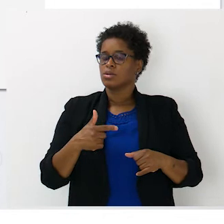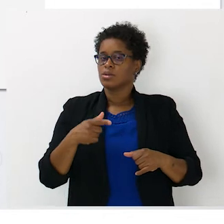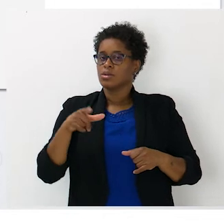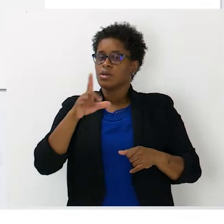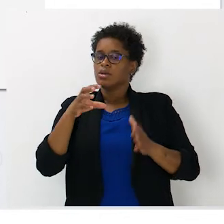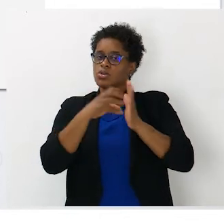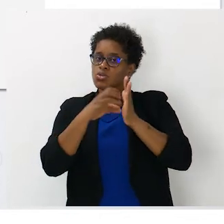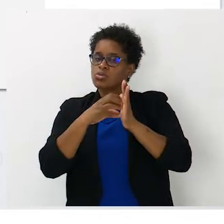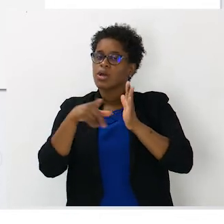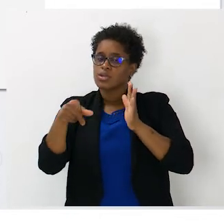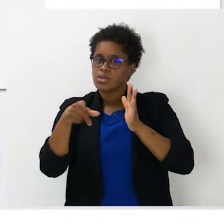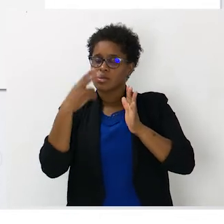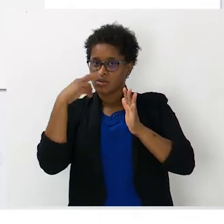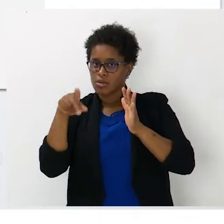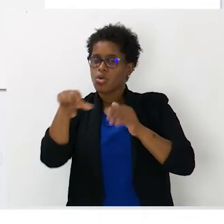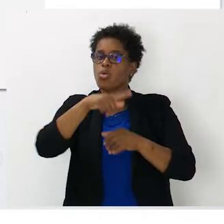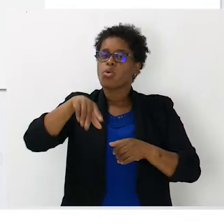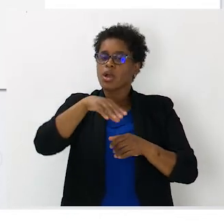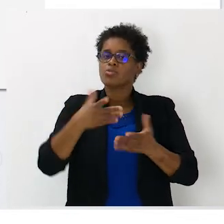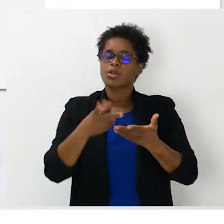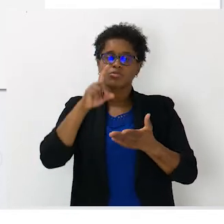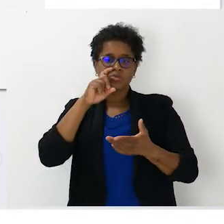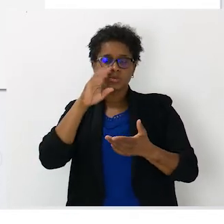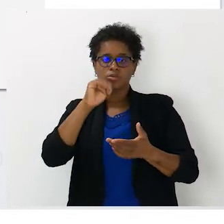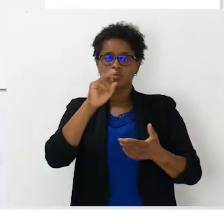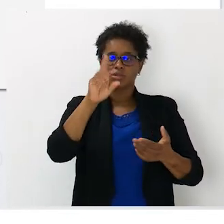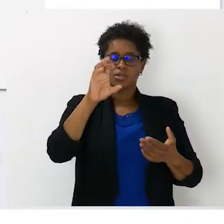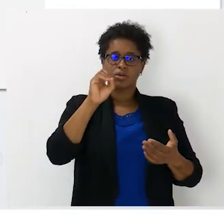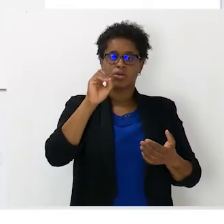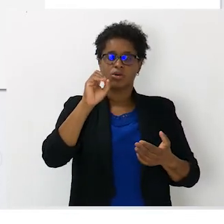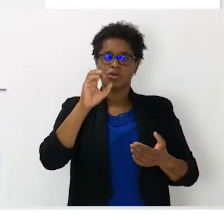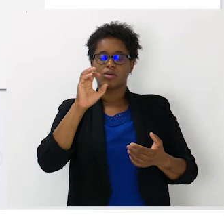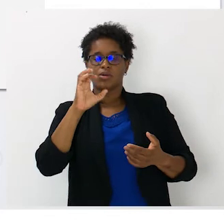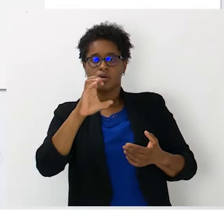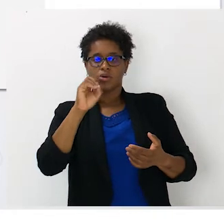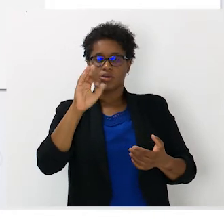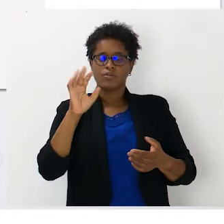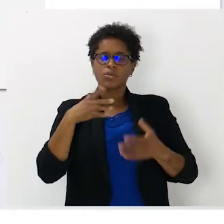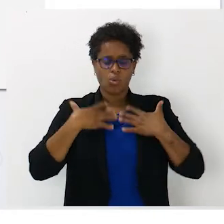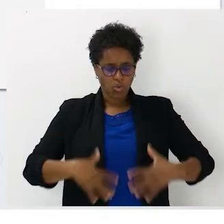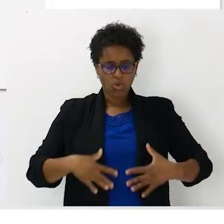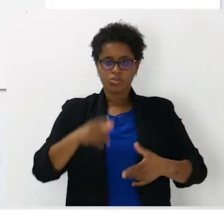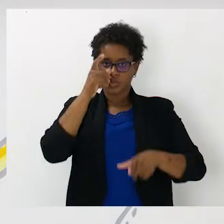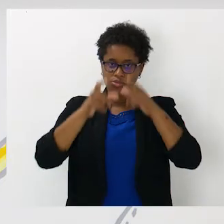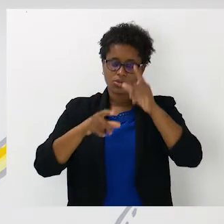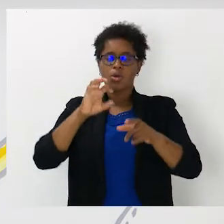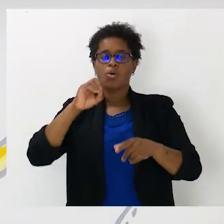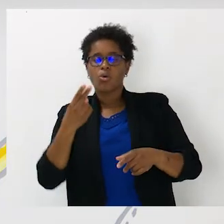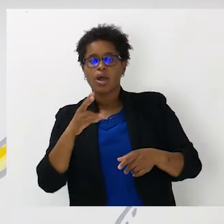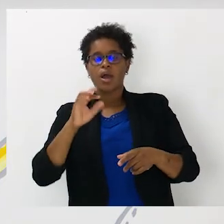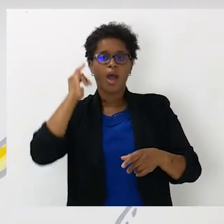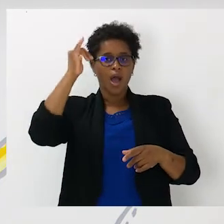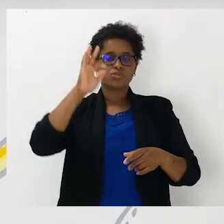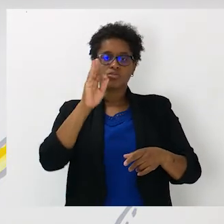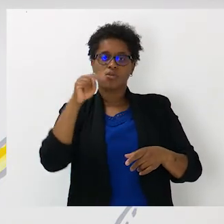onde eram preservados os sarcófagos, corpos dos altos funcionários ou dos faraós. Portanto, temos